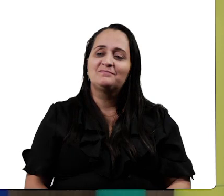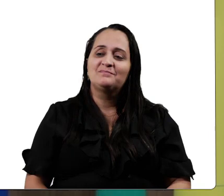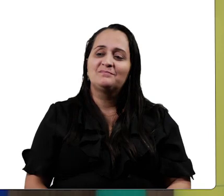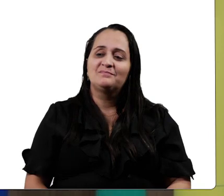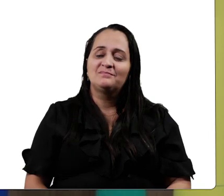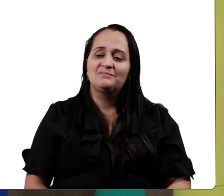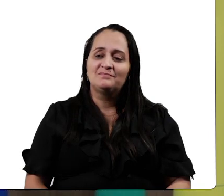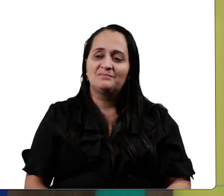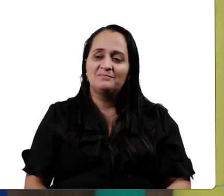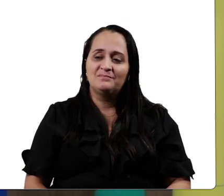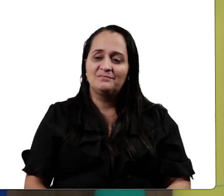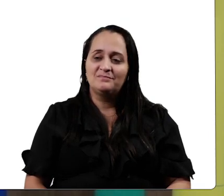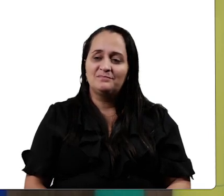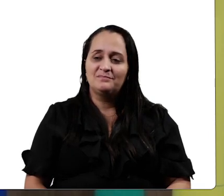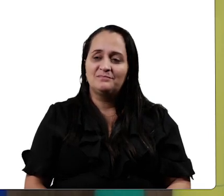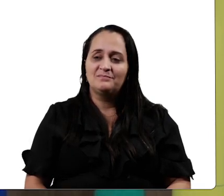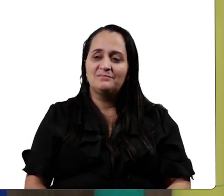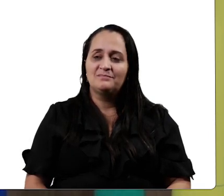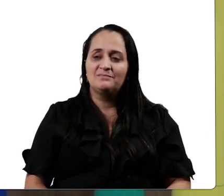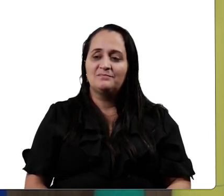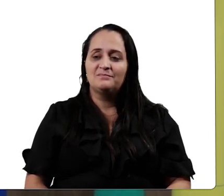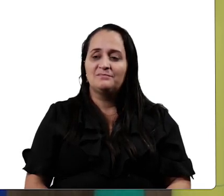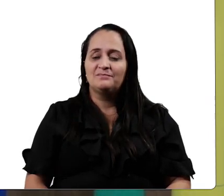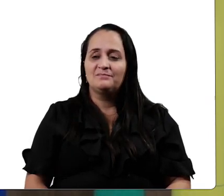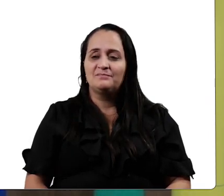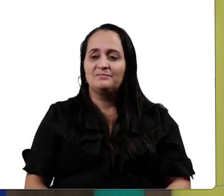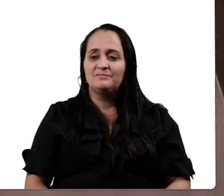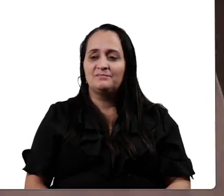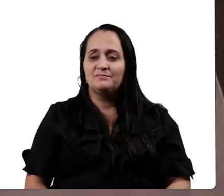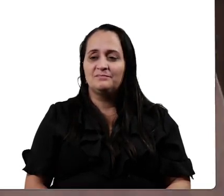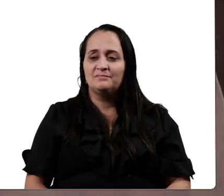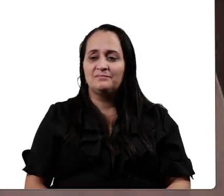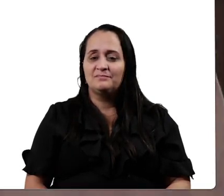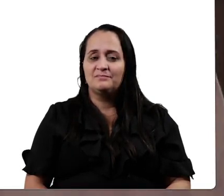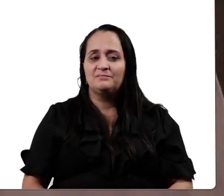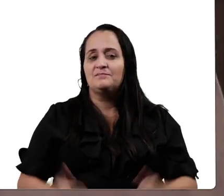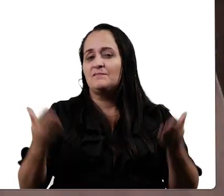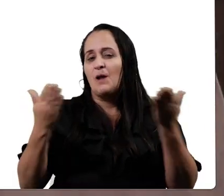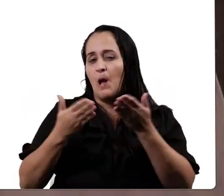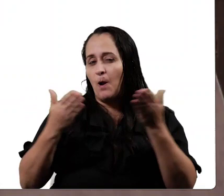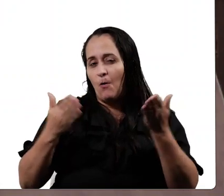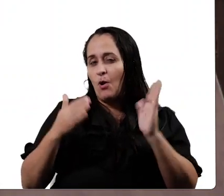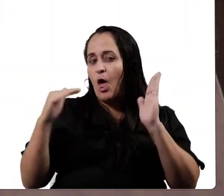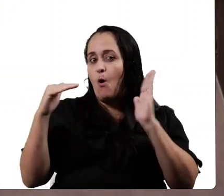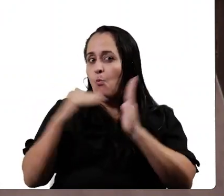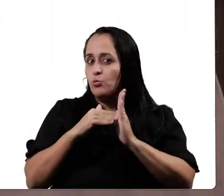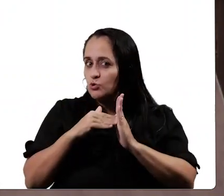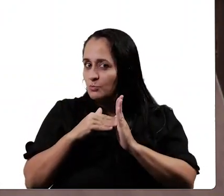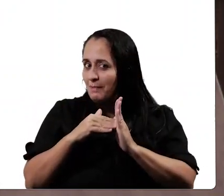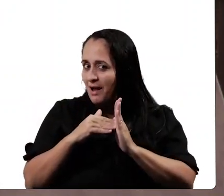mais três vamos agora a nossa última